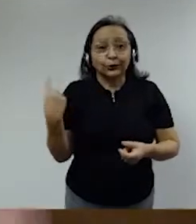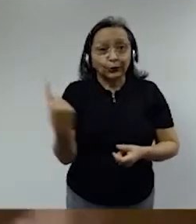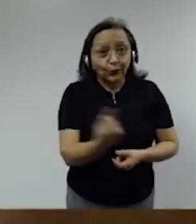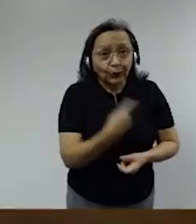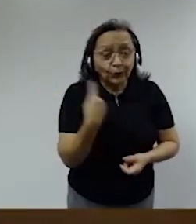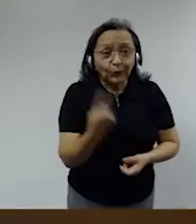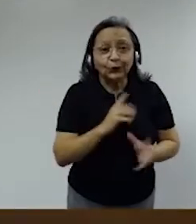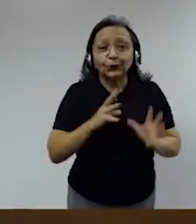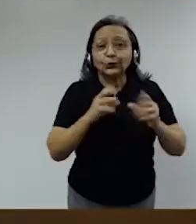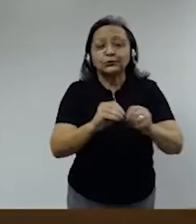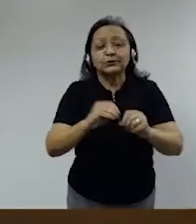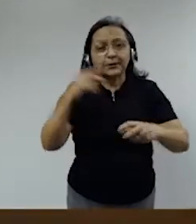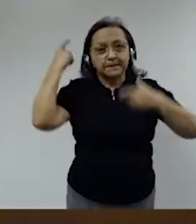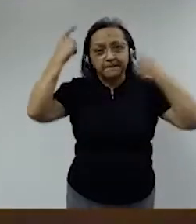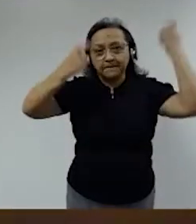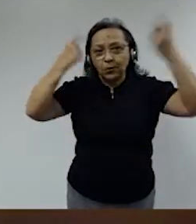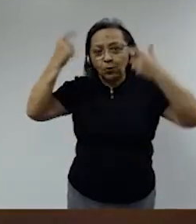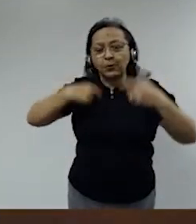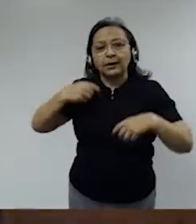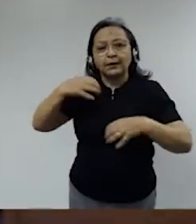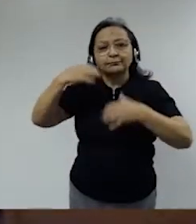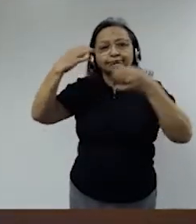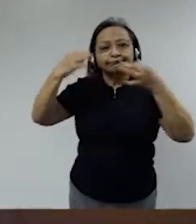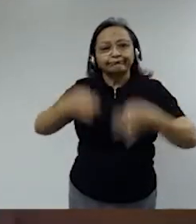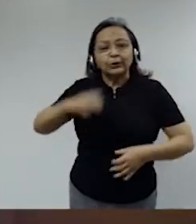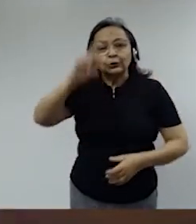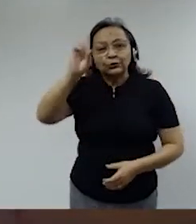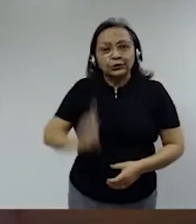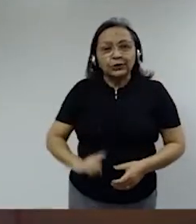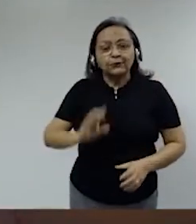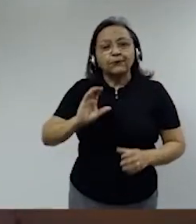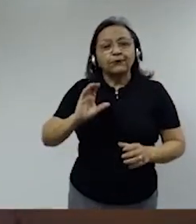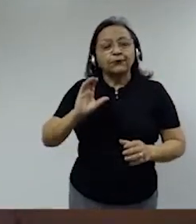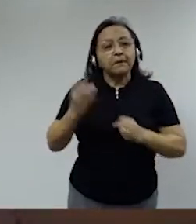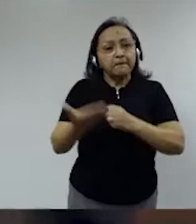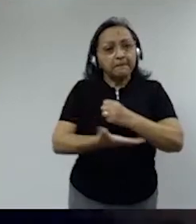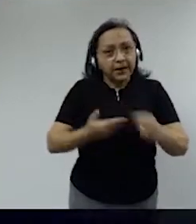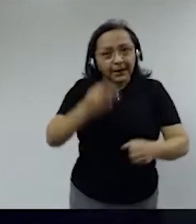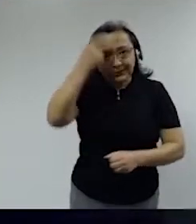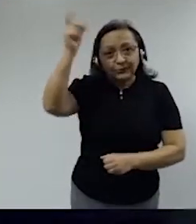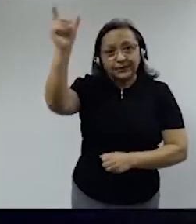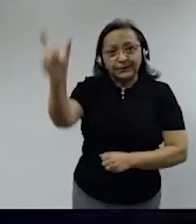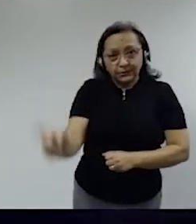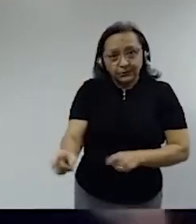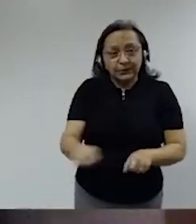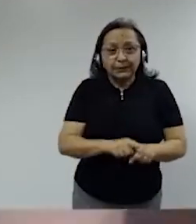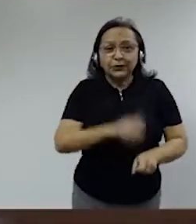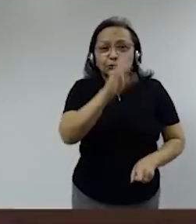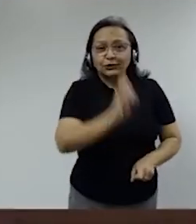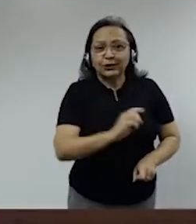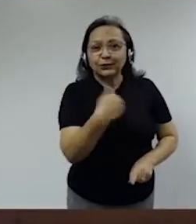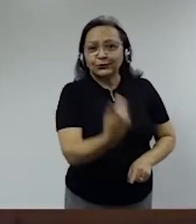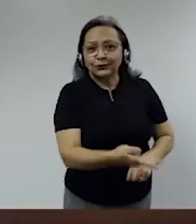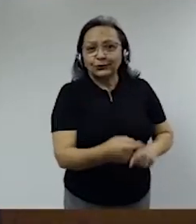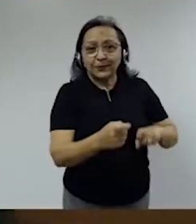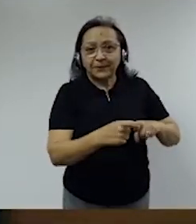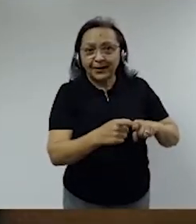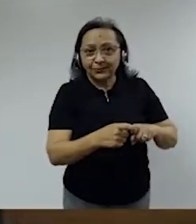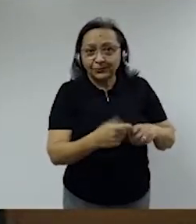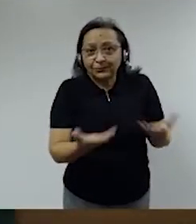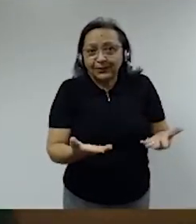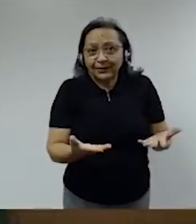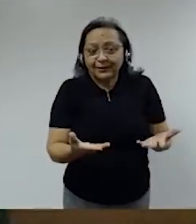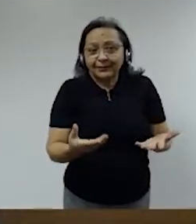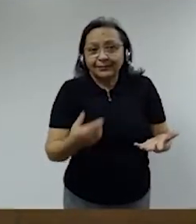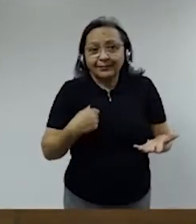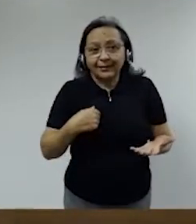preocupam na tutela dos direitos fundamentais do paciente, nos direitos também do médico, que a gente está aqui diante de uma via de mão dupla,